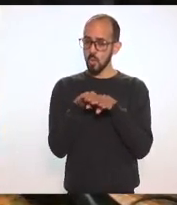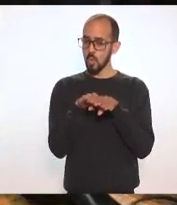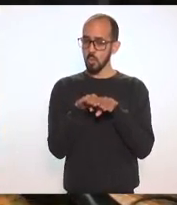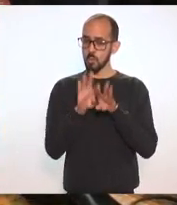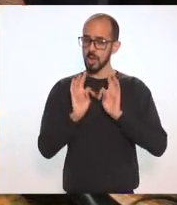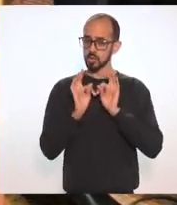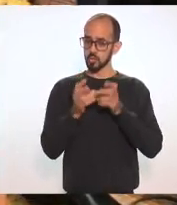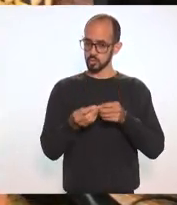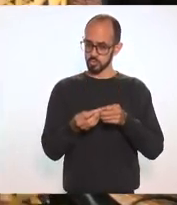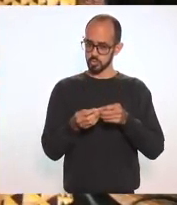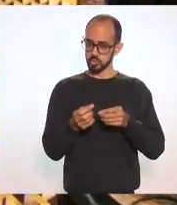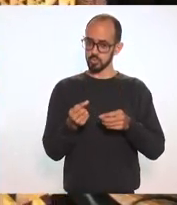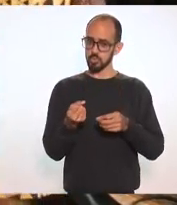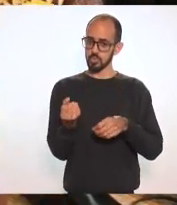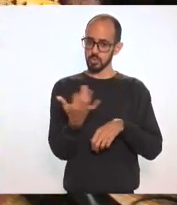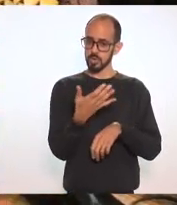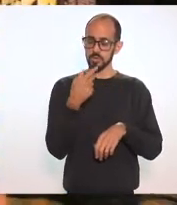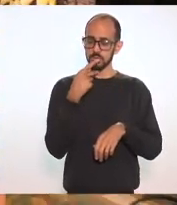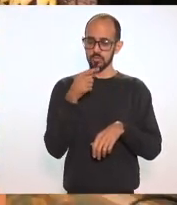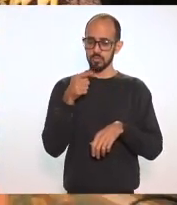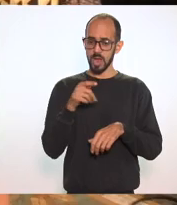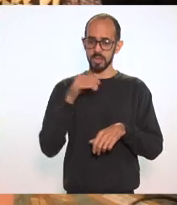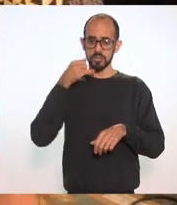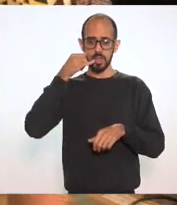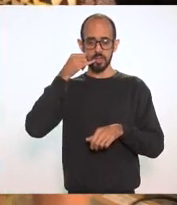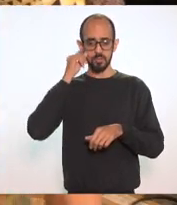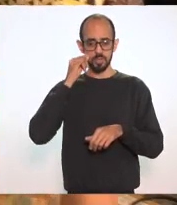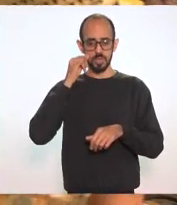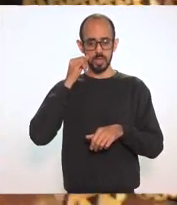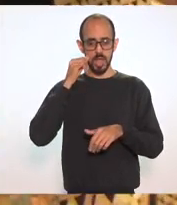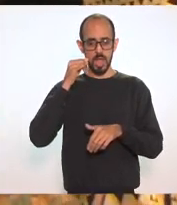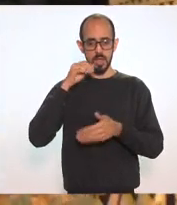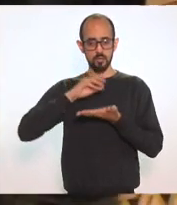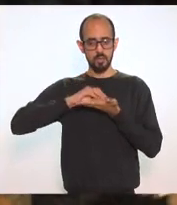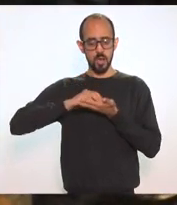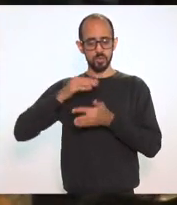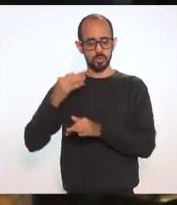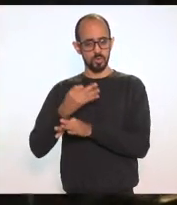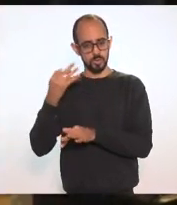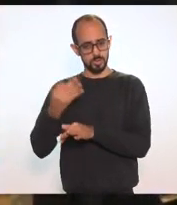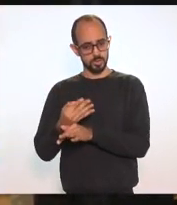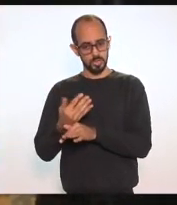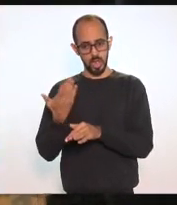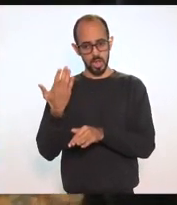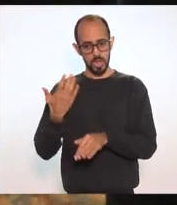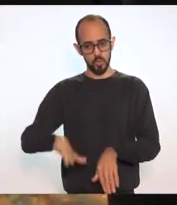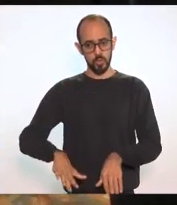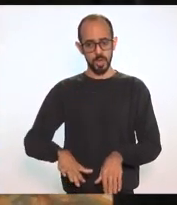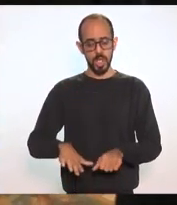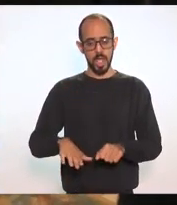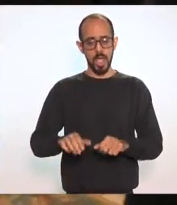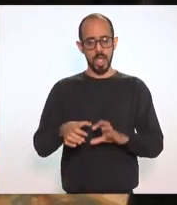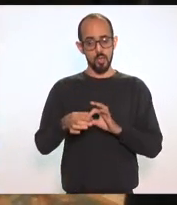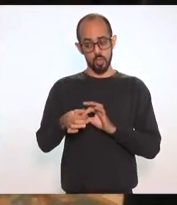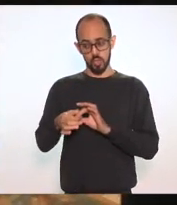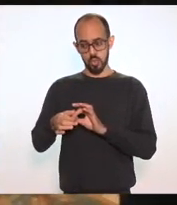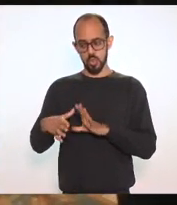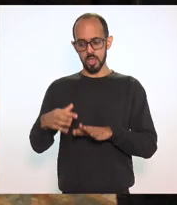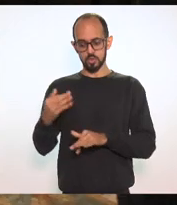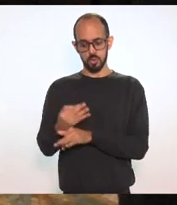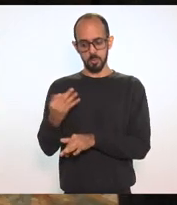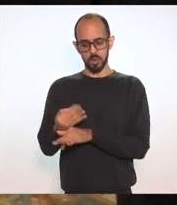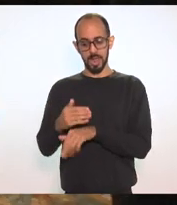do combate à intolerância religiosa, não queremos leis mais permissivas para aqueles cultos mais atacados, mas